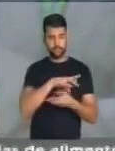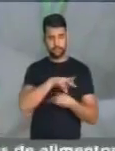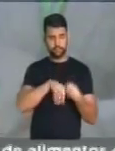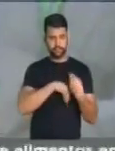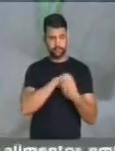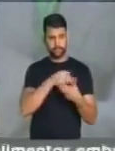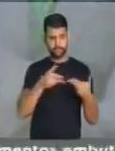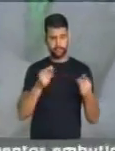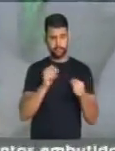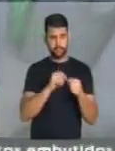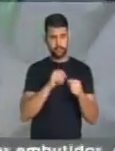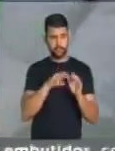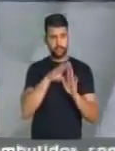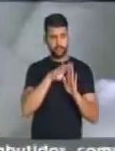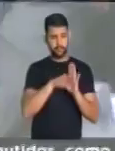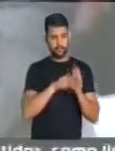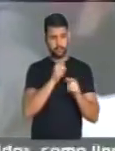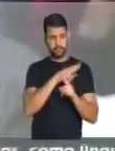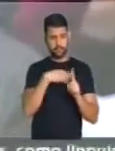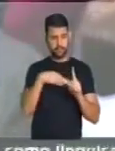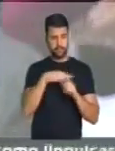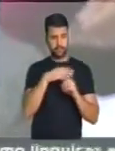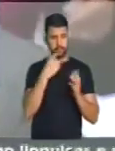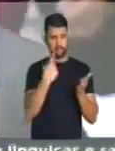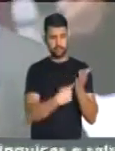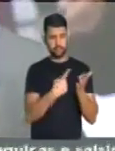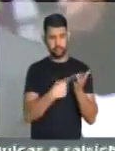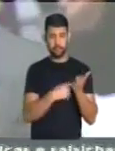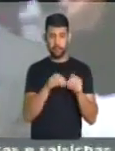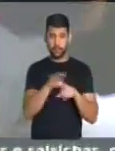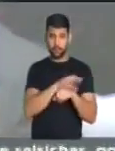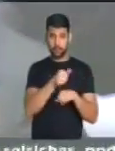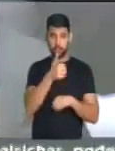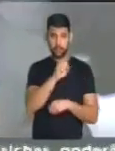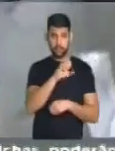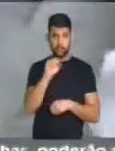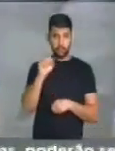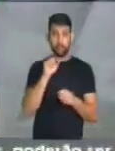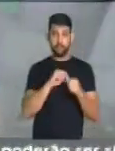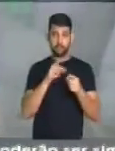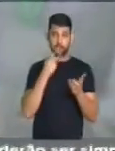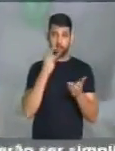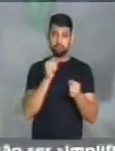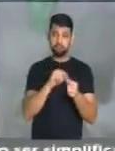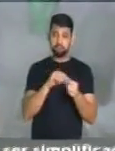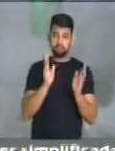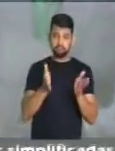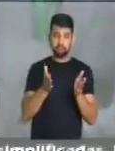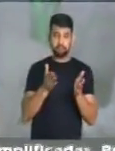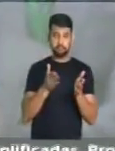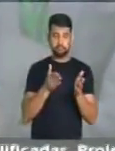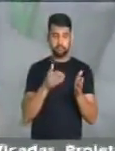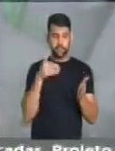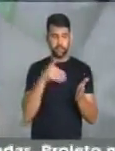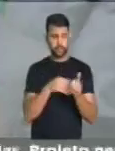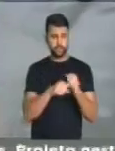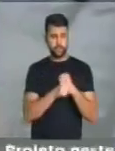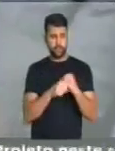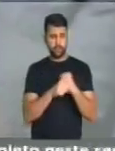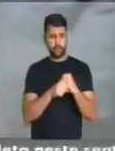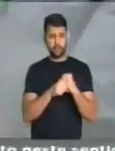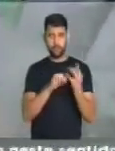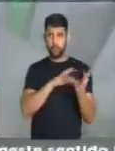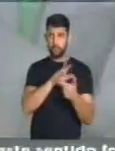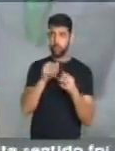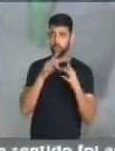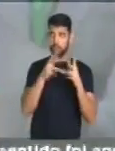caos nas políticas sociais, no pacto que a Constituição de 88 estabeleceu. Nos últimos anos, o mundo